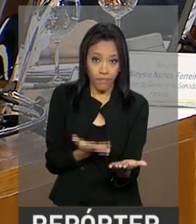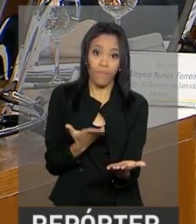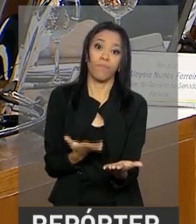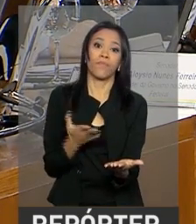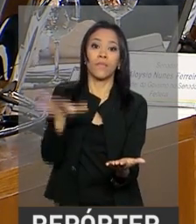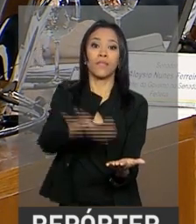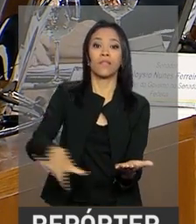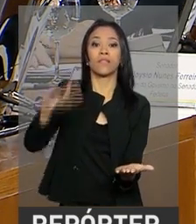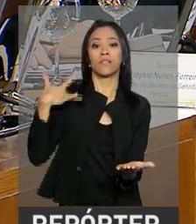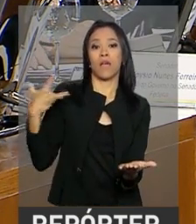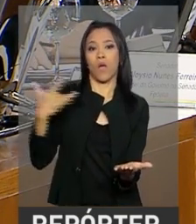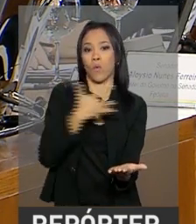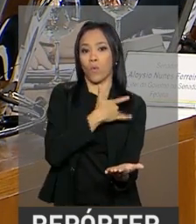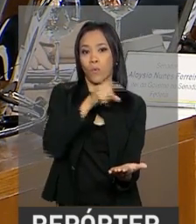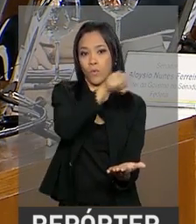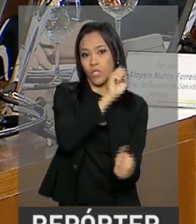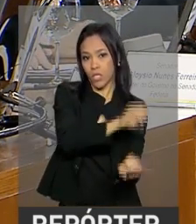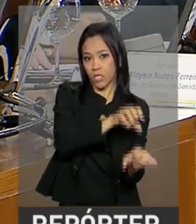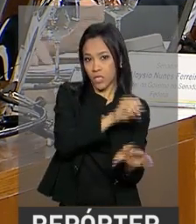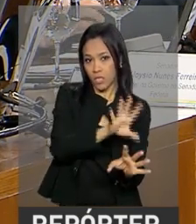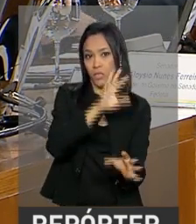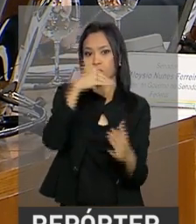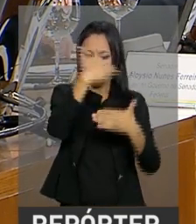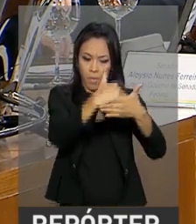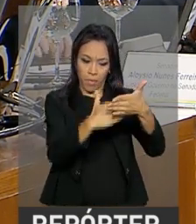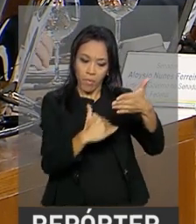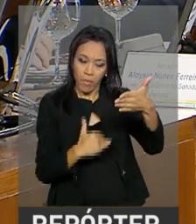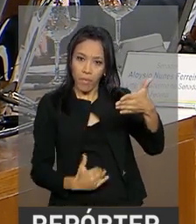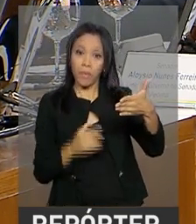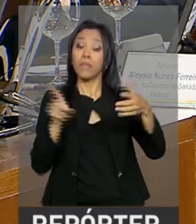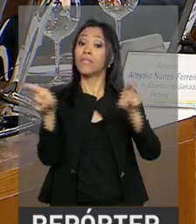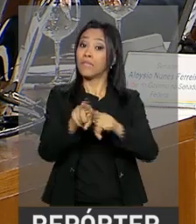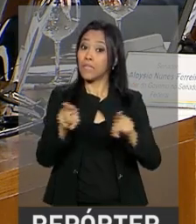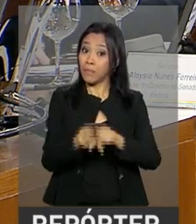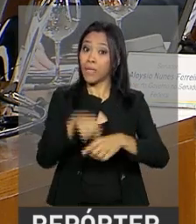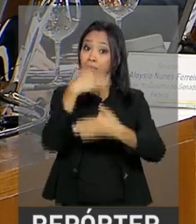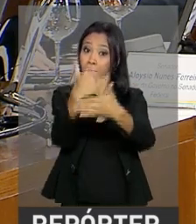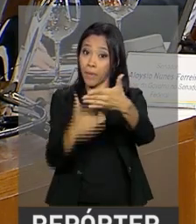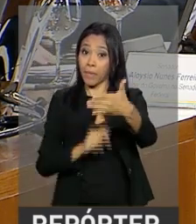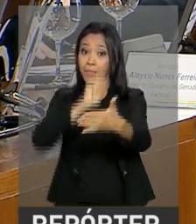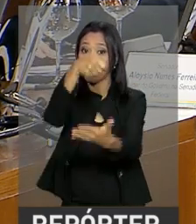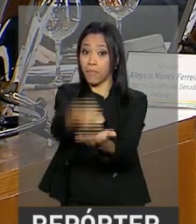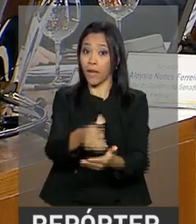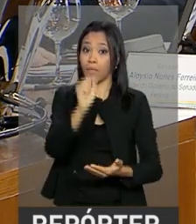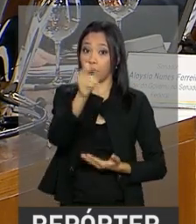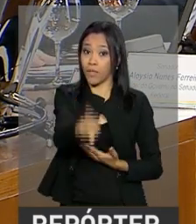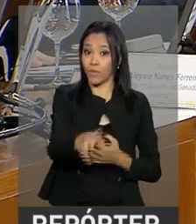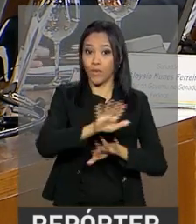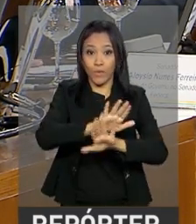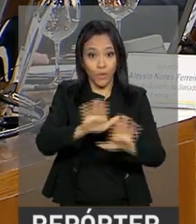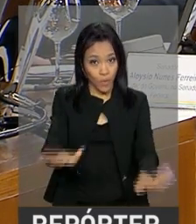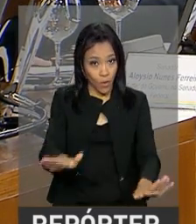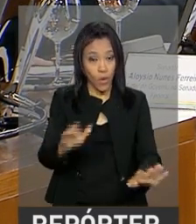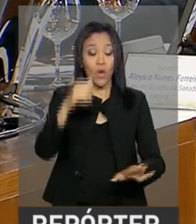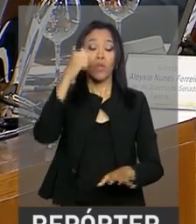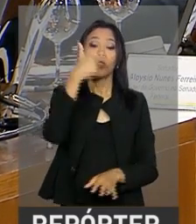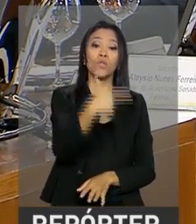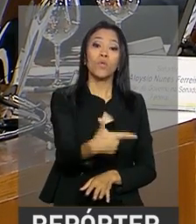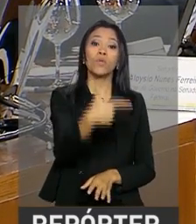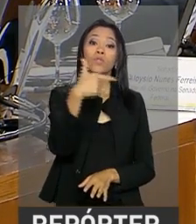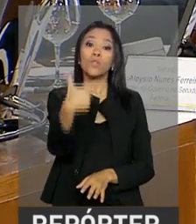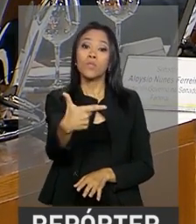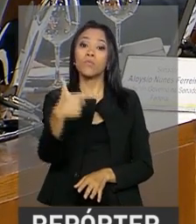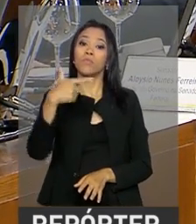saúde e educação da folha de pagamento e a previdência no ano de 2025 não